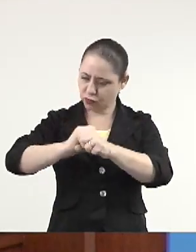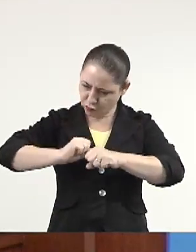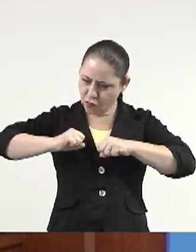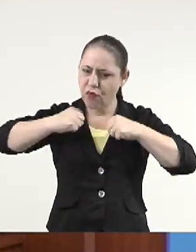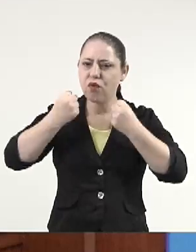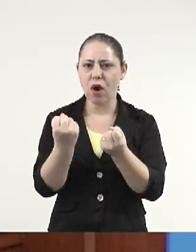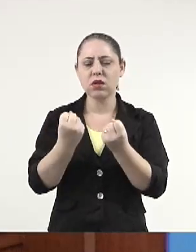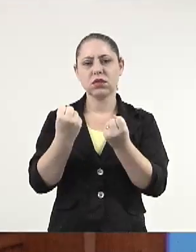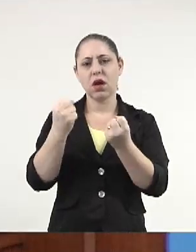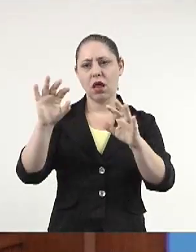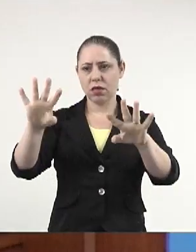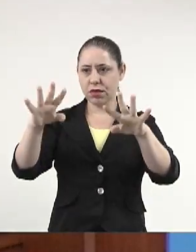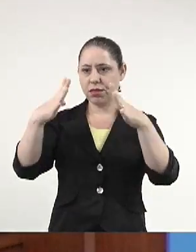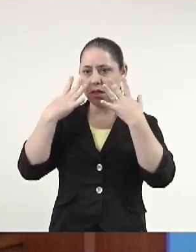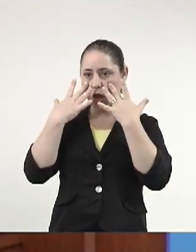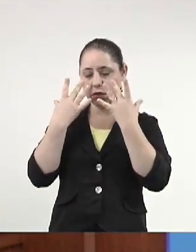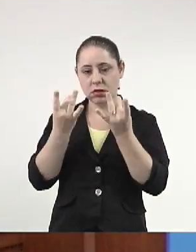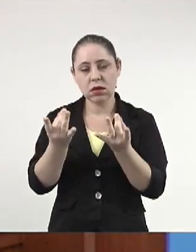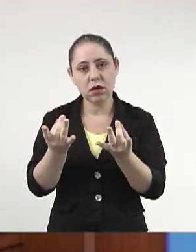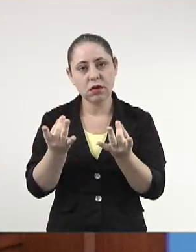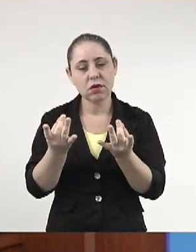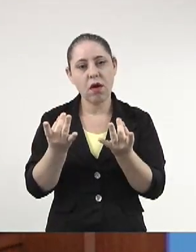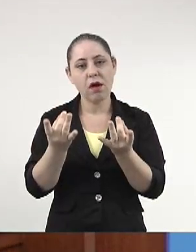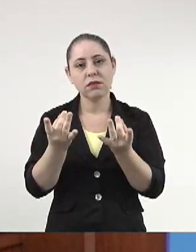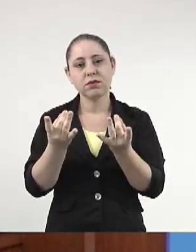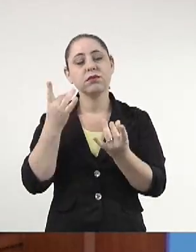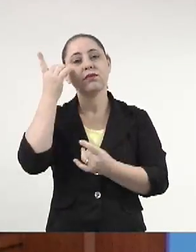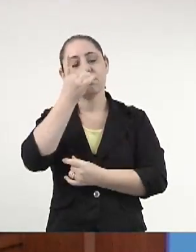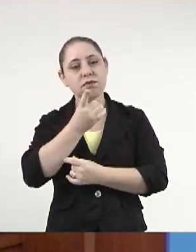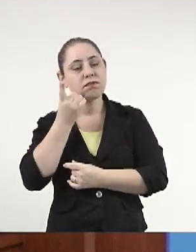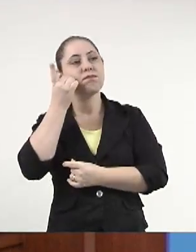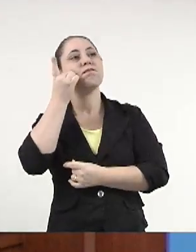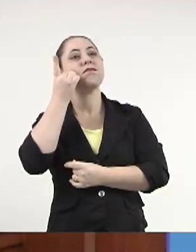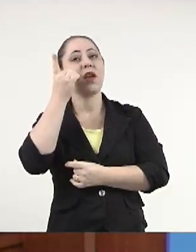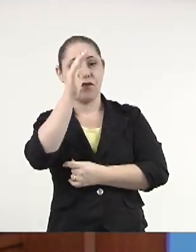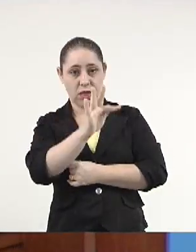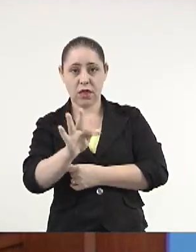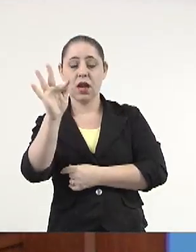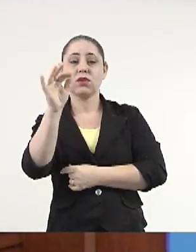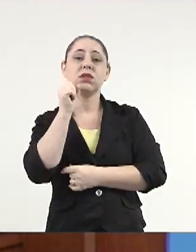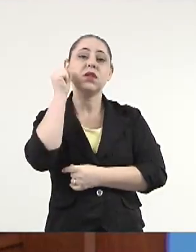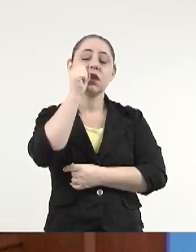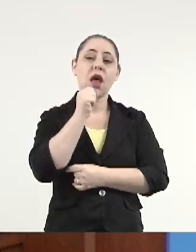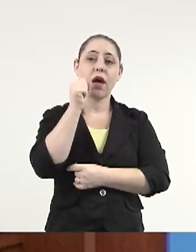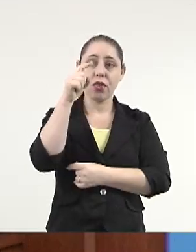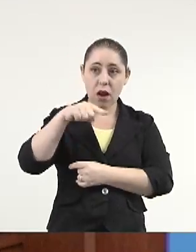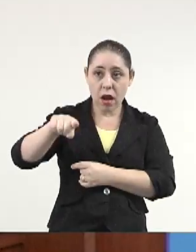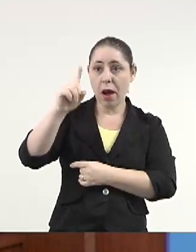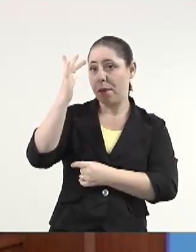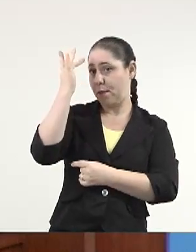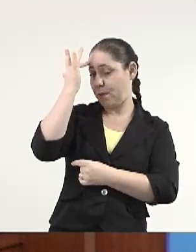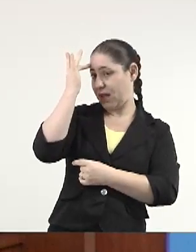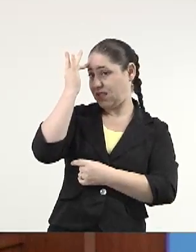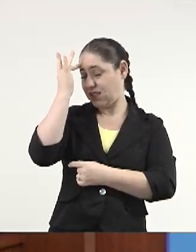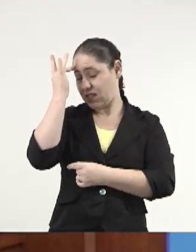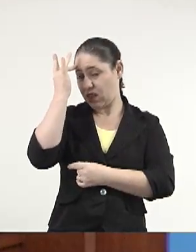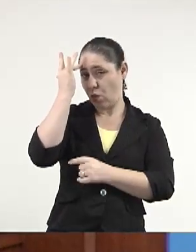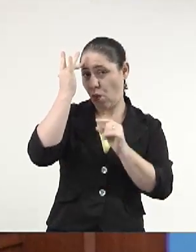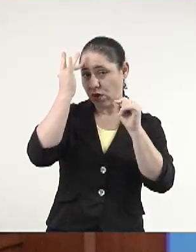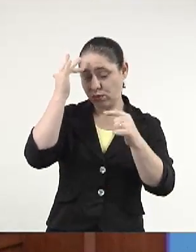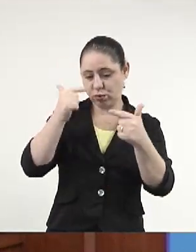chamar a atenção dos parlamentares no Congresso Nacional para que pensassem em